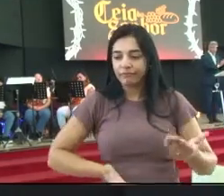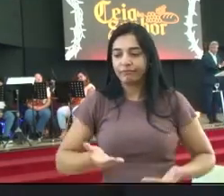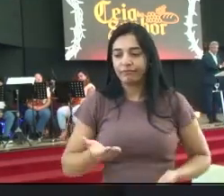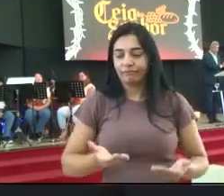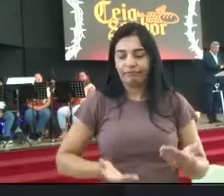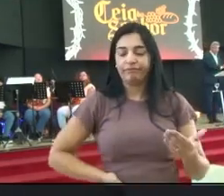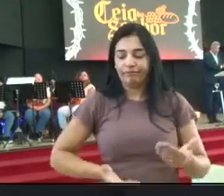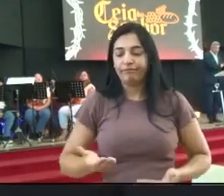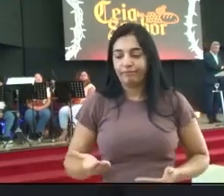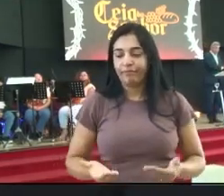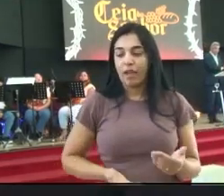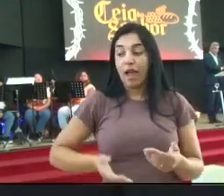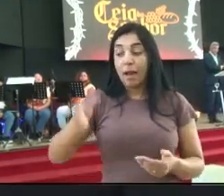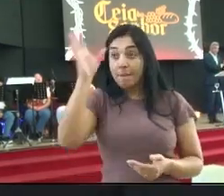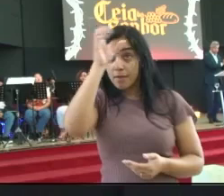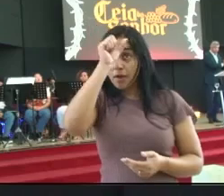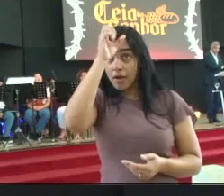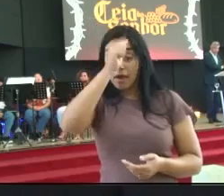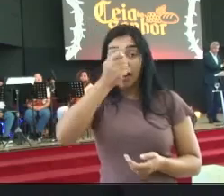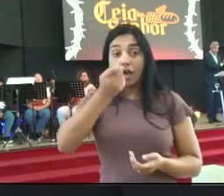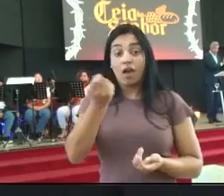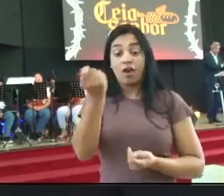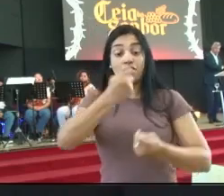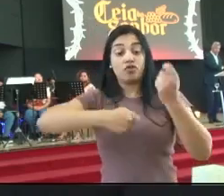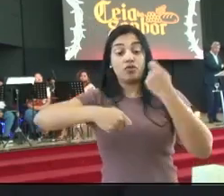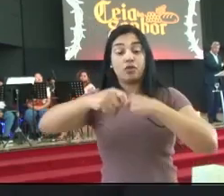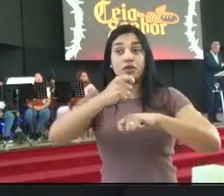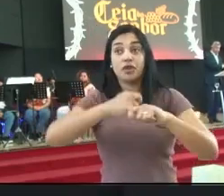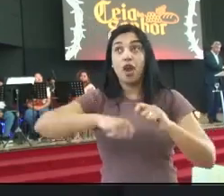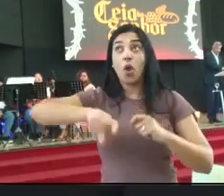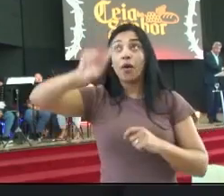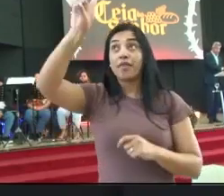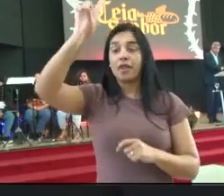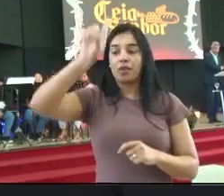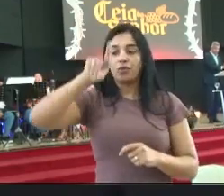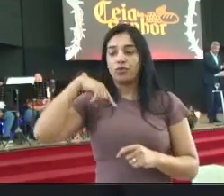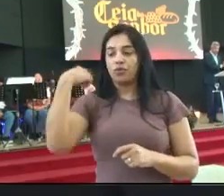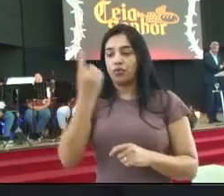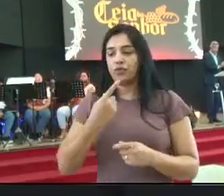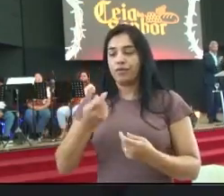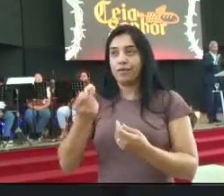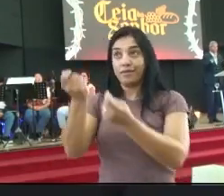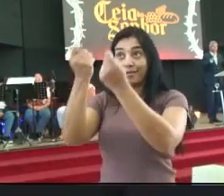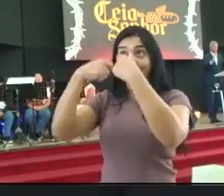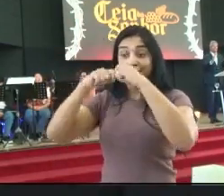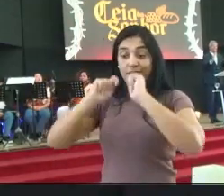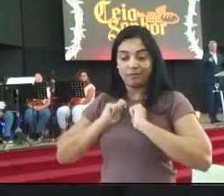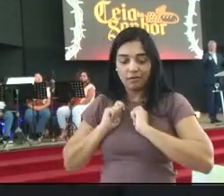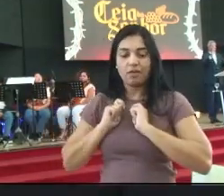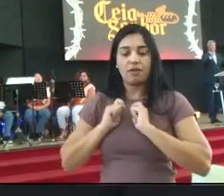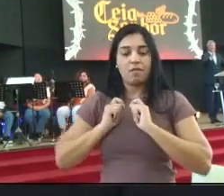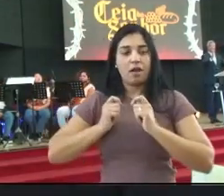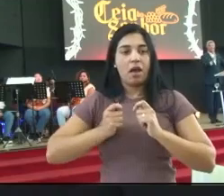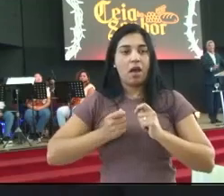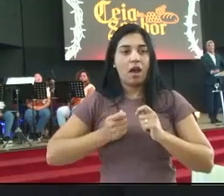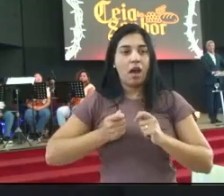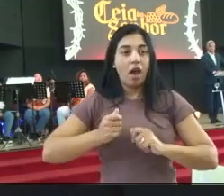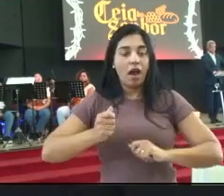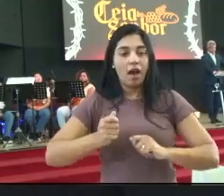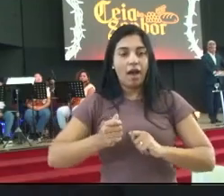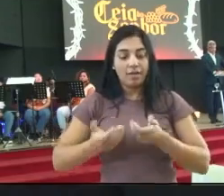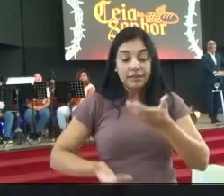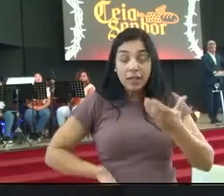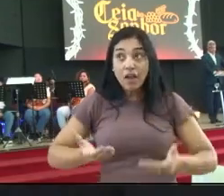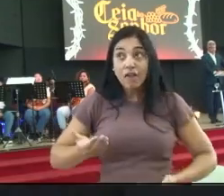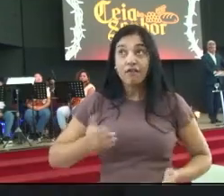Aprenderemos sobre administrar bem a parte que Deus nos confiou em administrarmos para